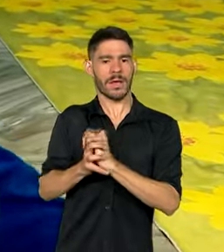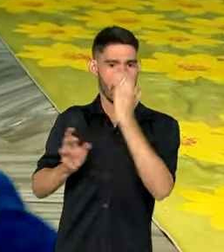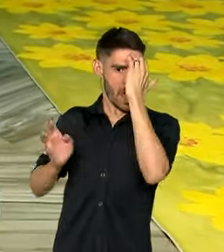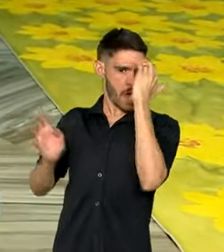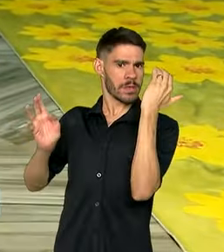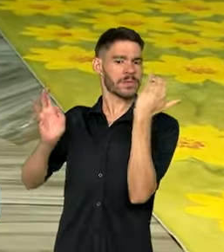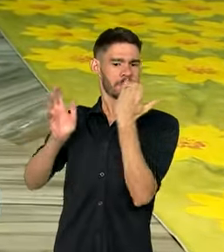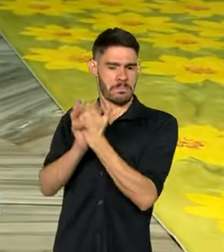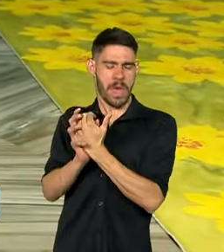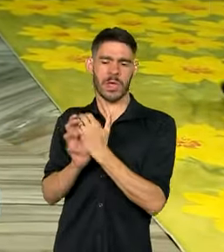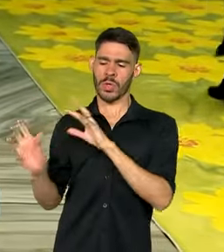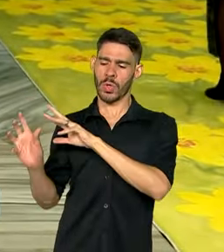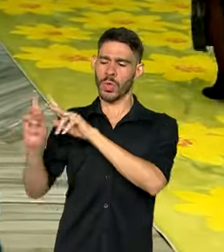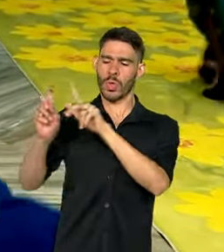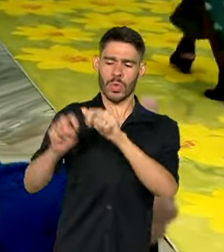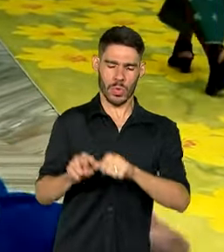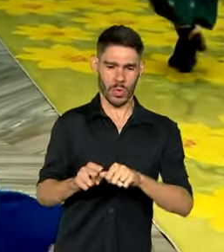respeito, com